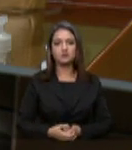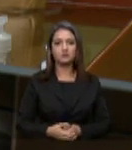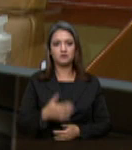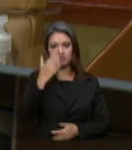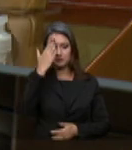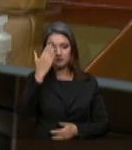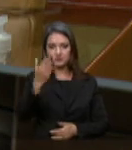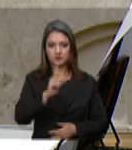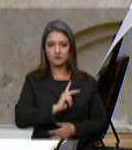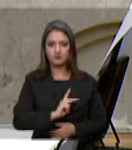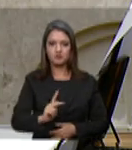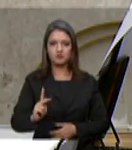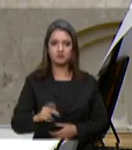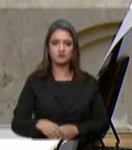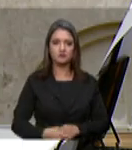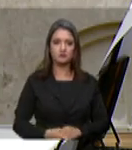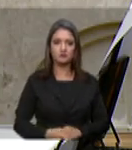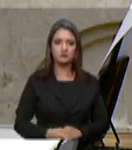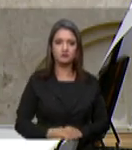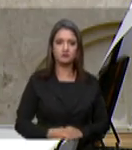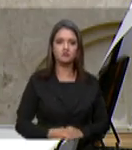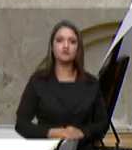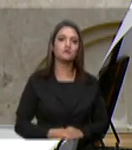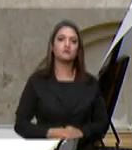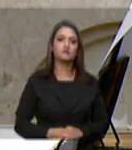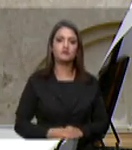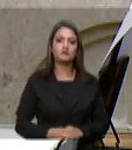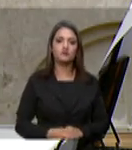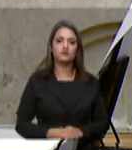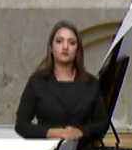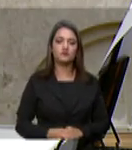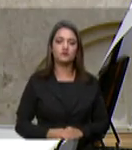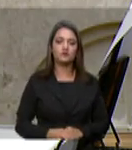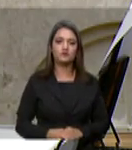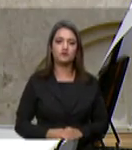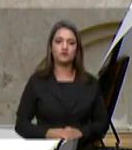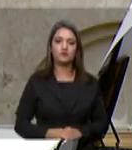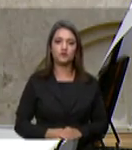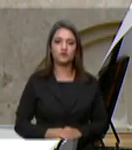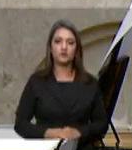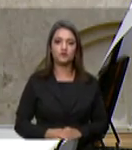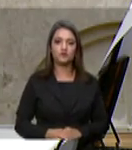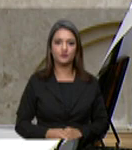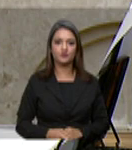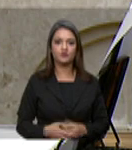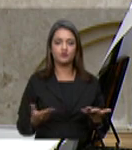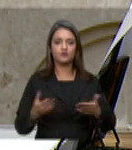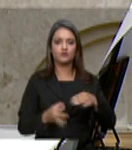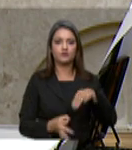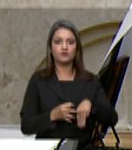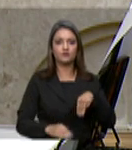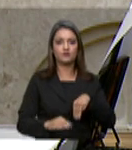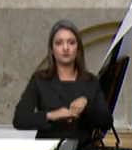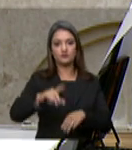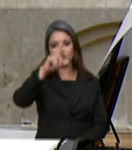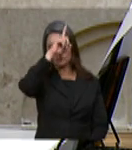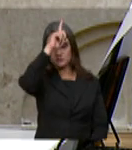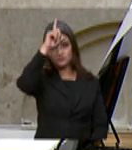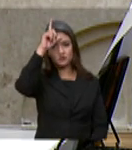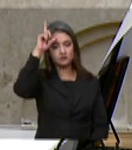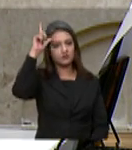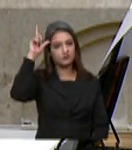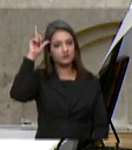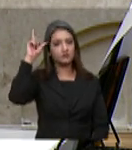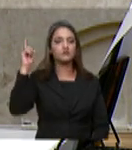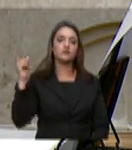muito obrigada Presidente agora passou a palavra sua excelência o Ministro Ricardo Lewandowski para o